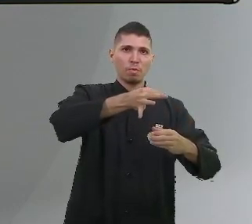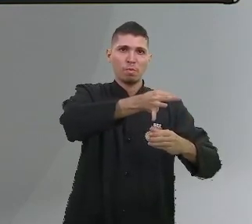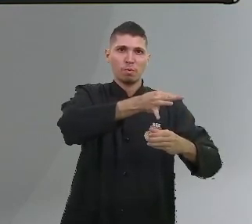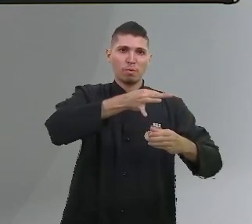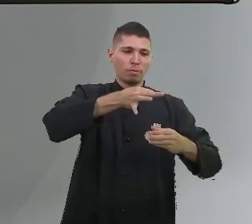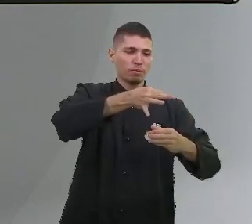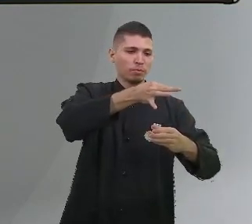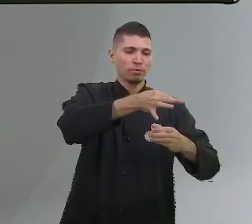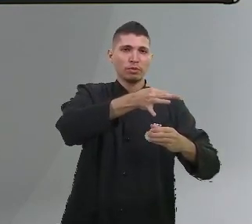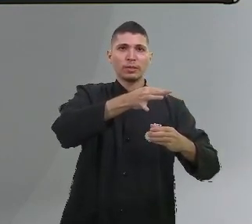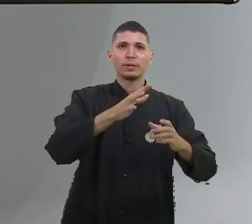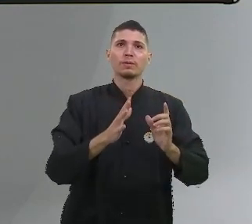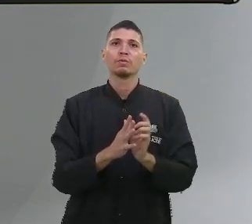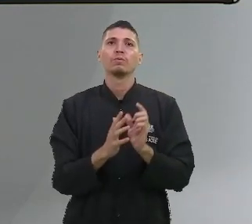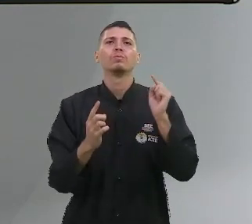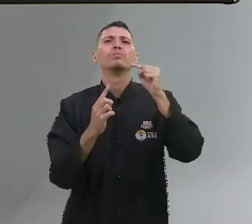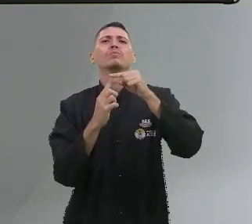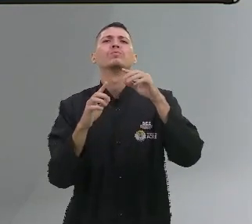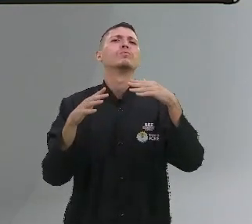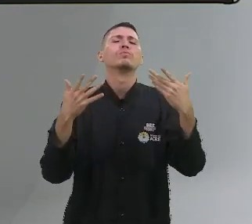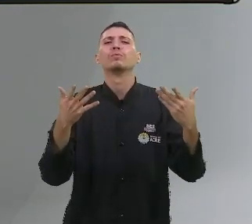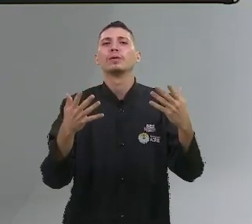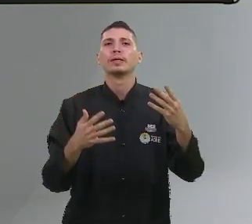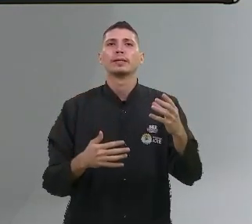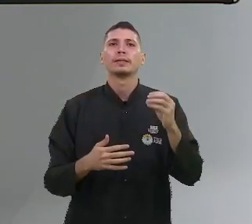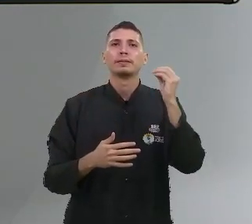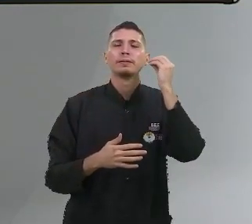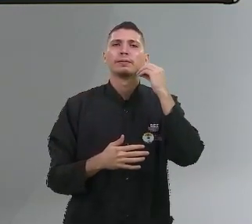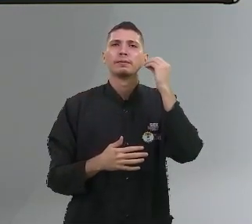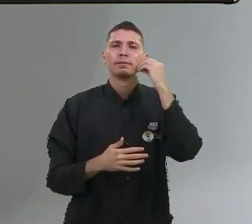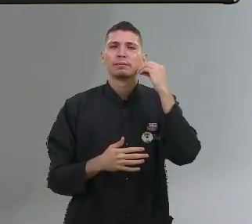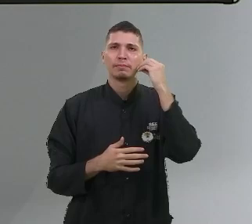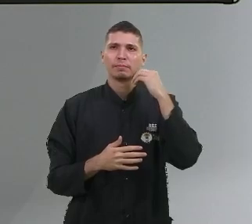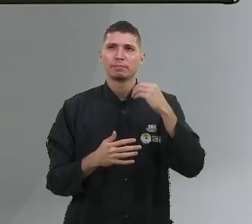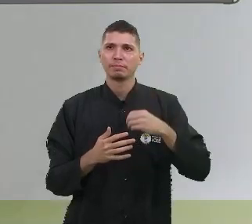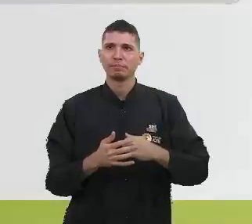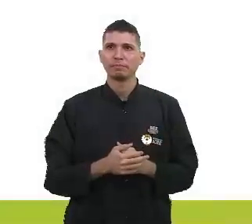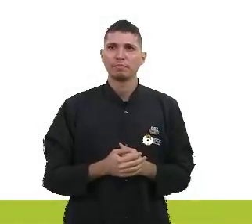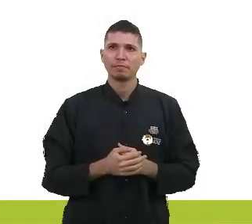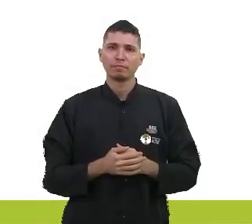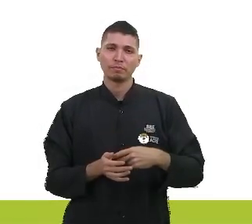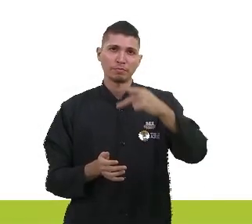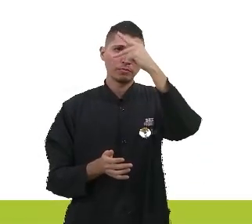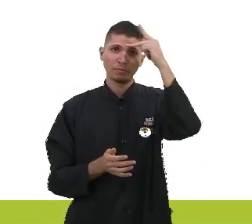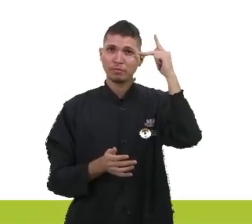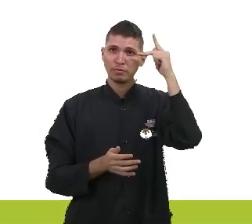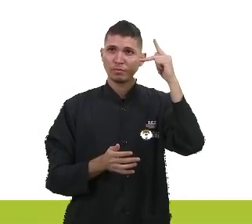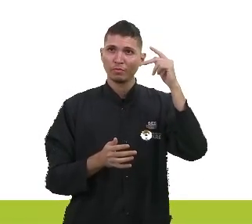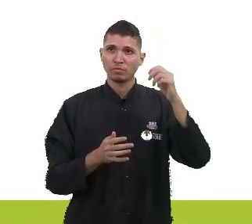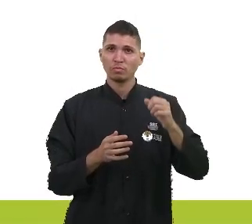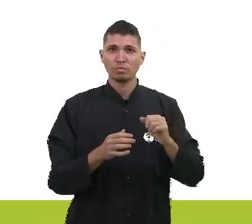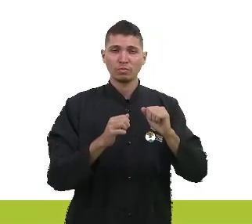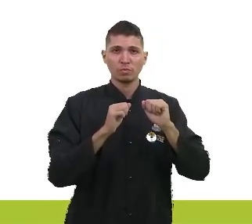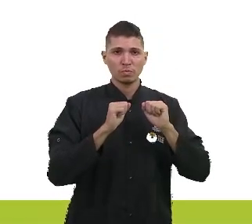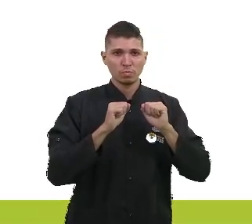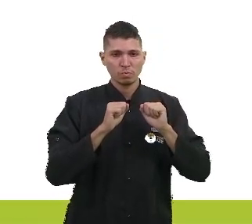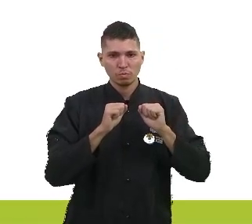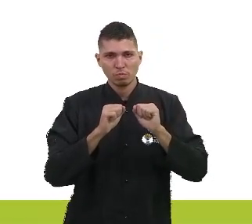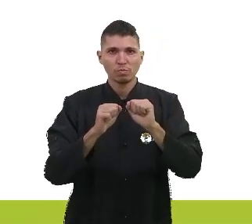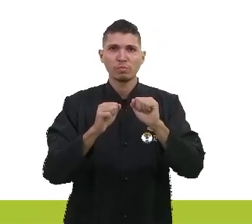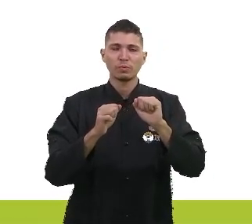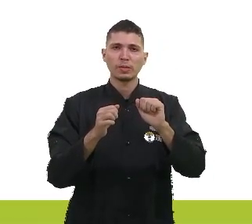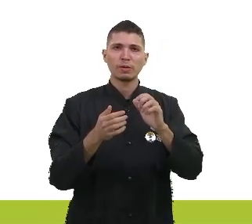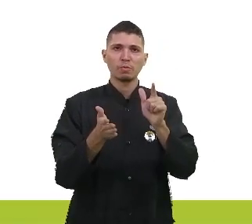Aqui, o objetivo desse experimento é o quê? A pessoa ela vai empurrar rapidamente esse